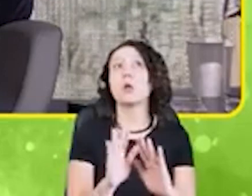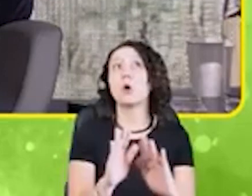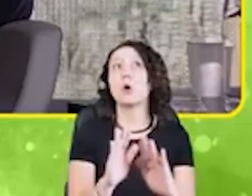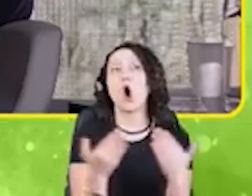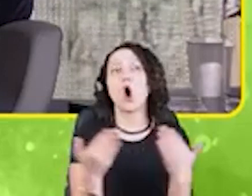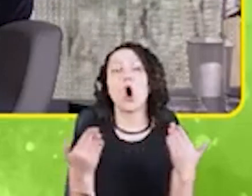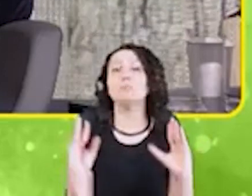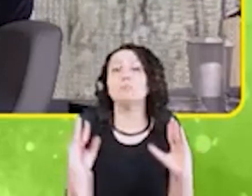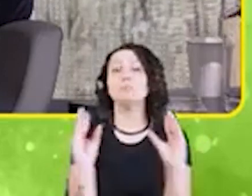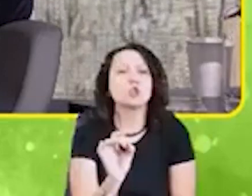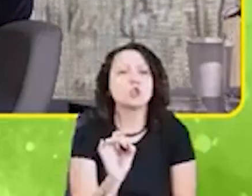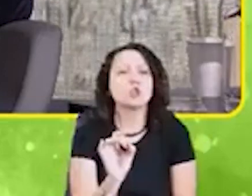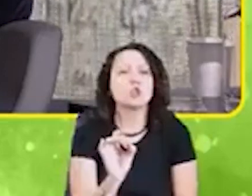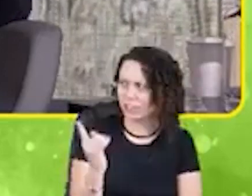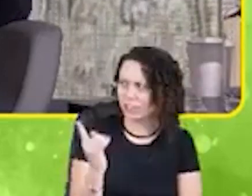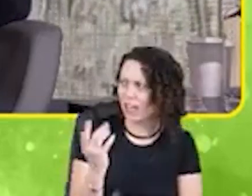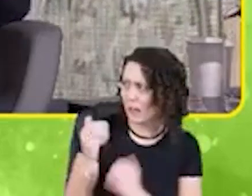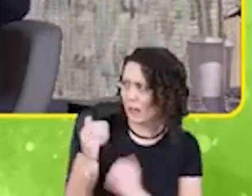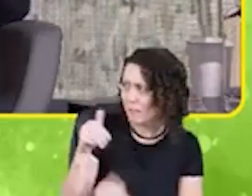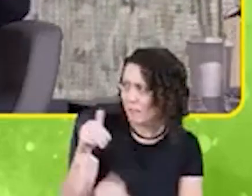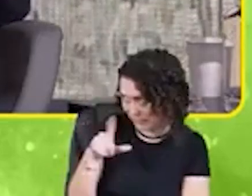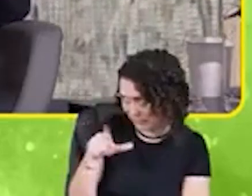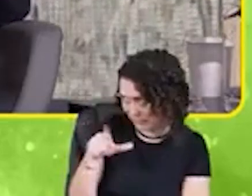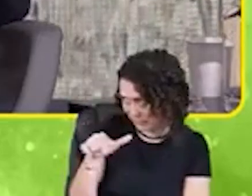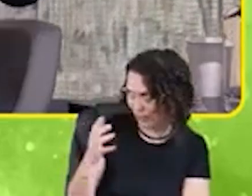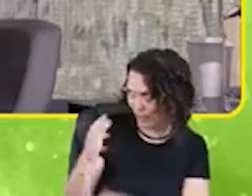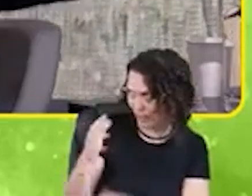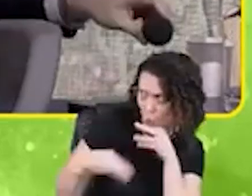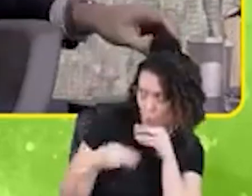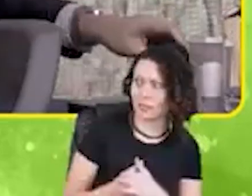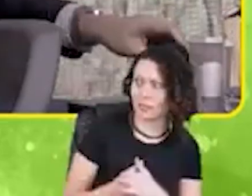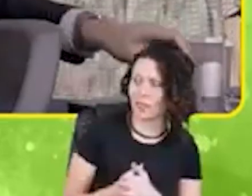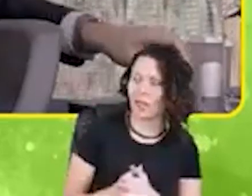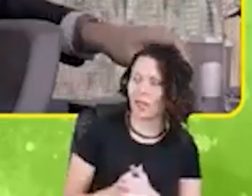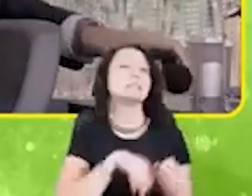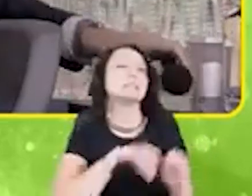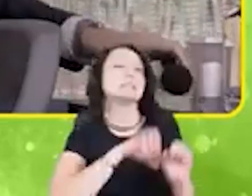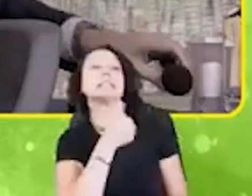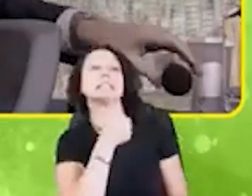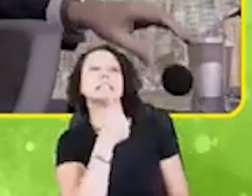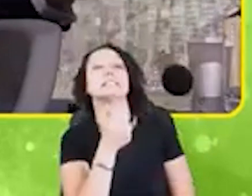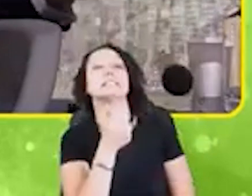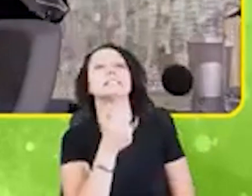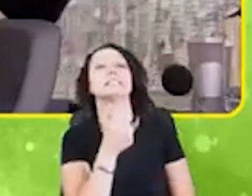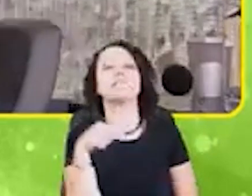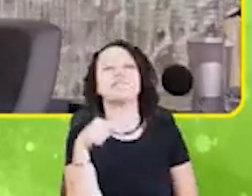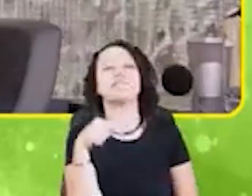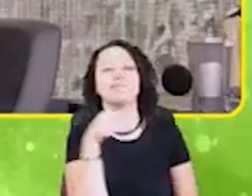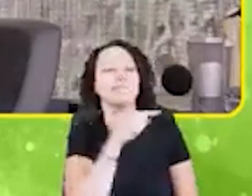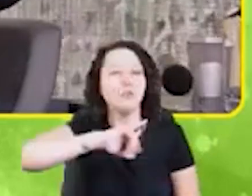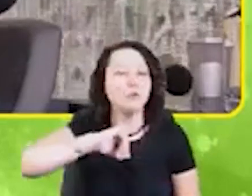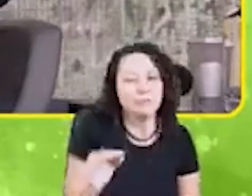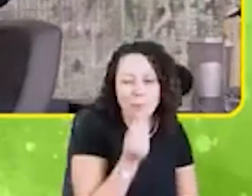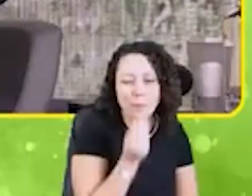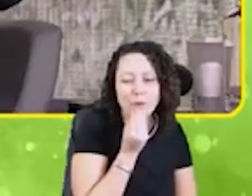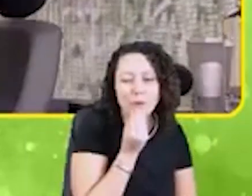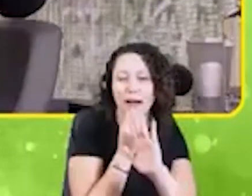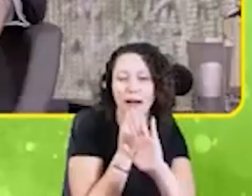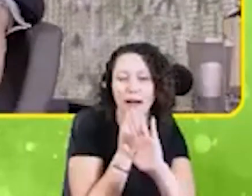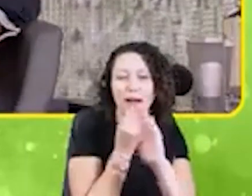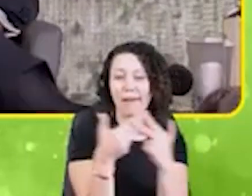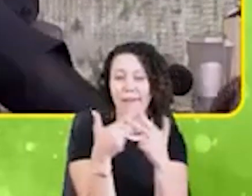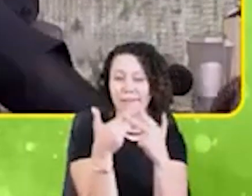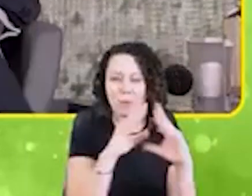agregar mais alguma coisa oi quero Marcos vem só aproveitar fazer um recapitular brevemente um pouco das